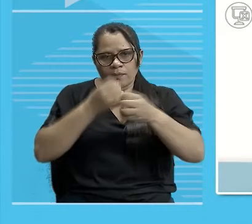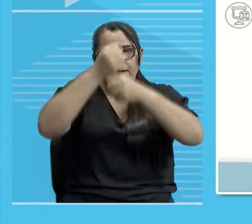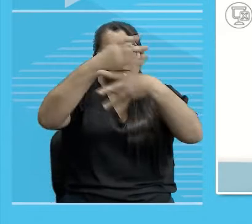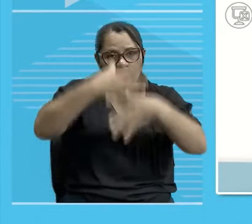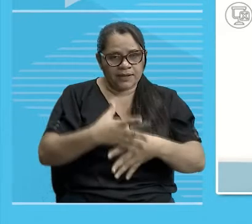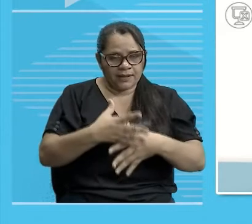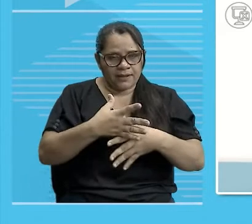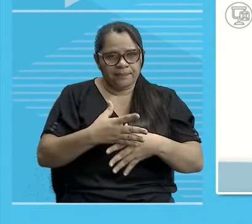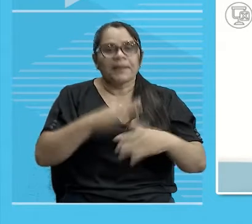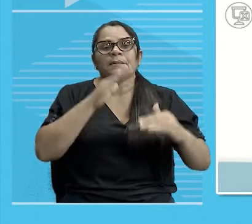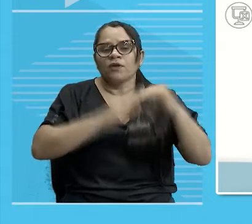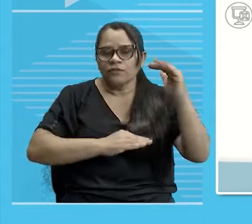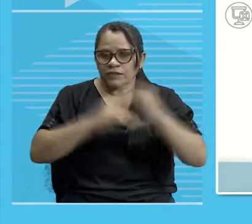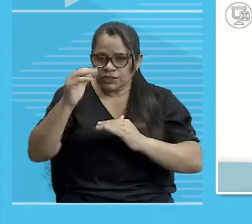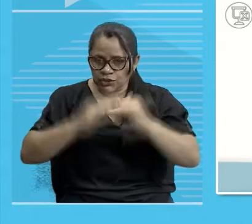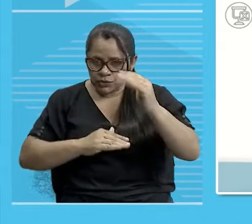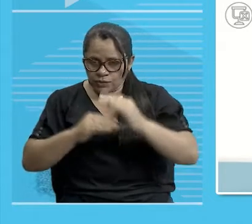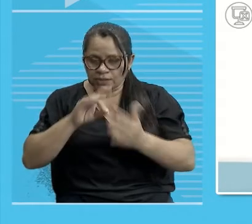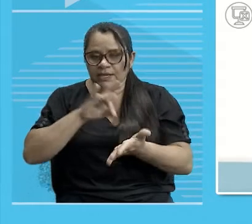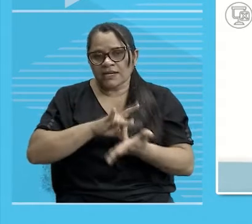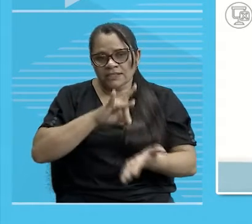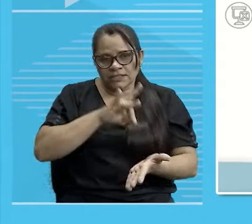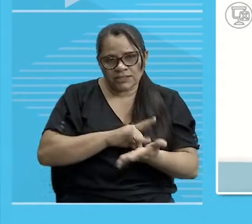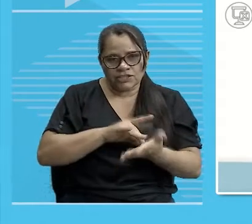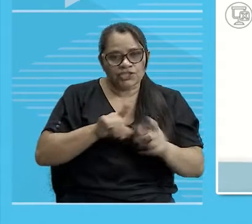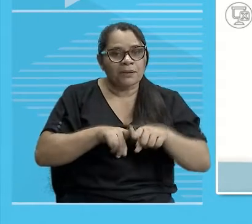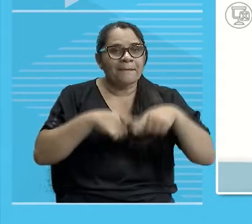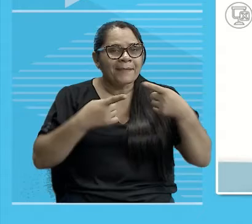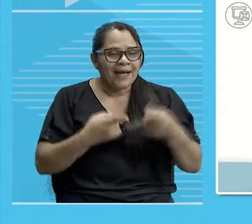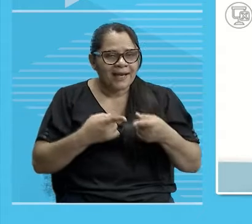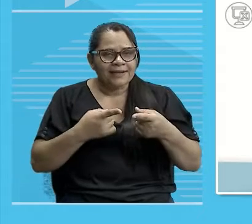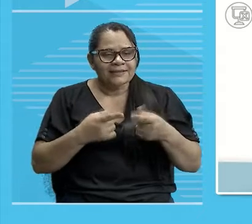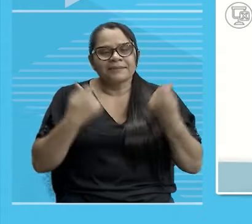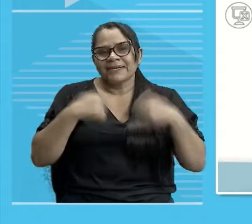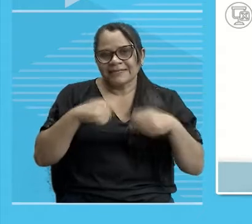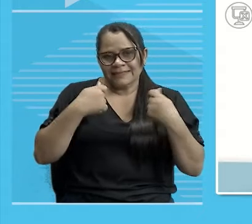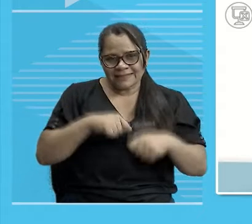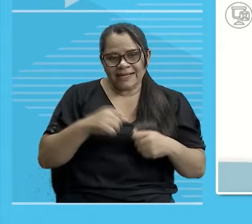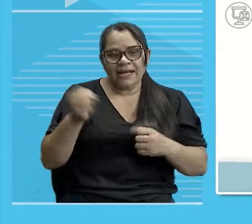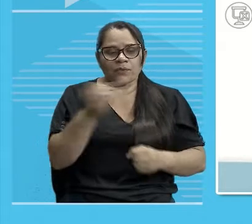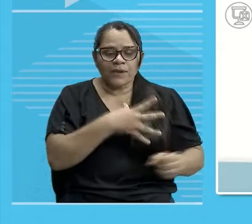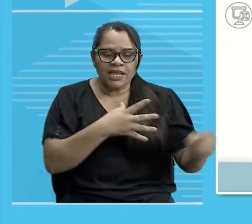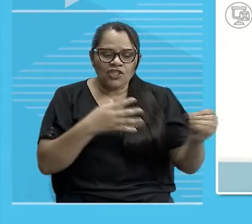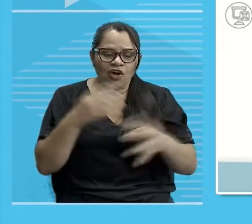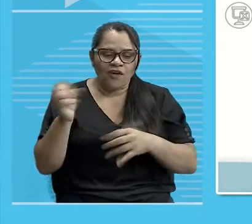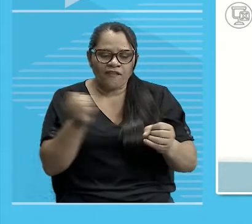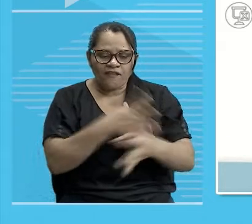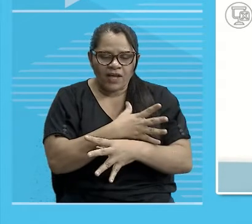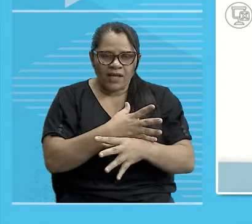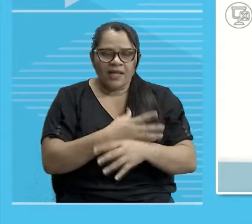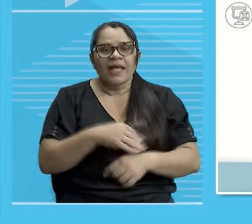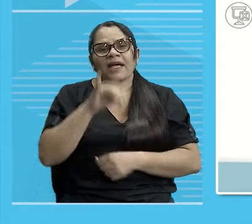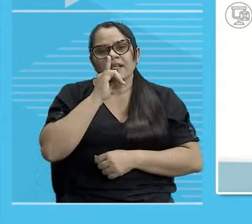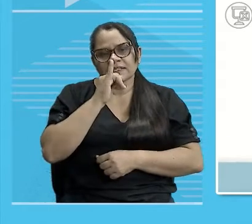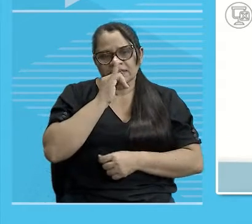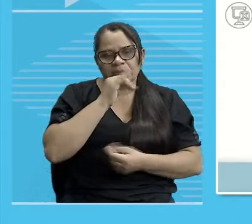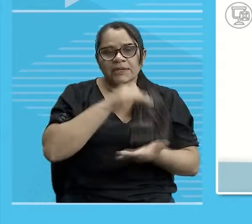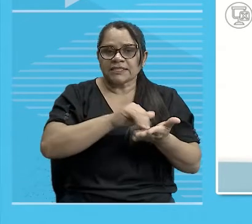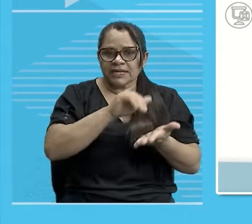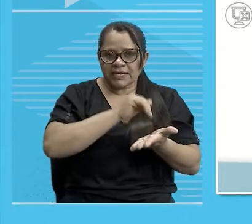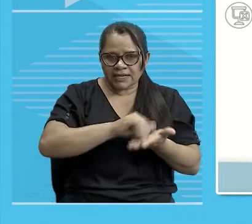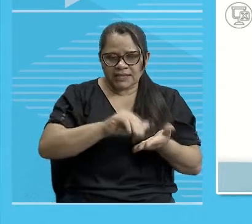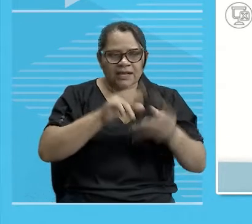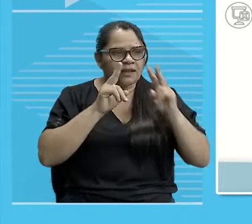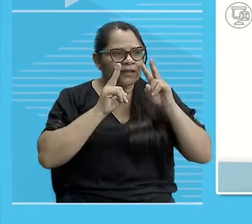existem mais precisaram se Reinventar secretária Olha só